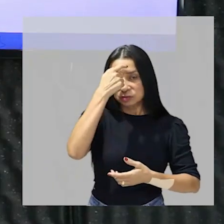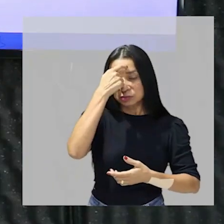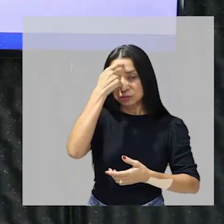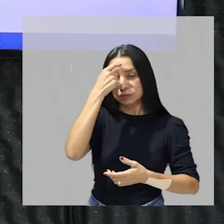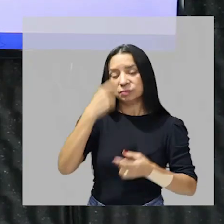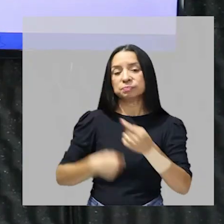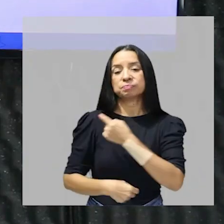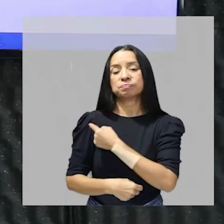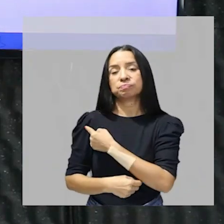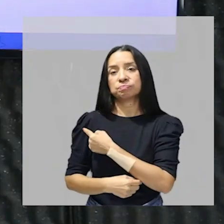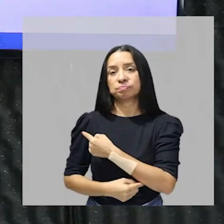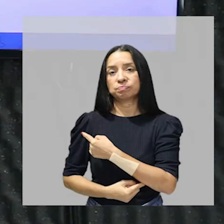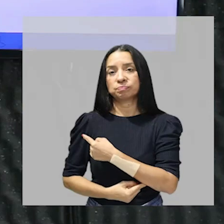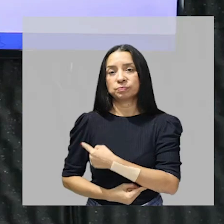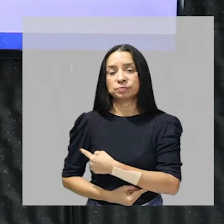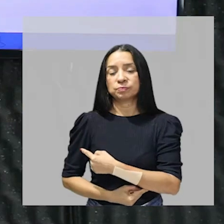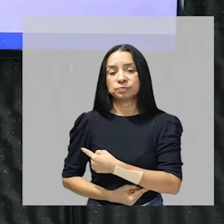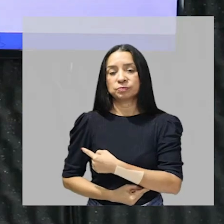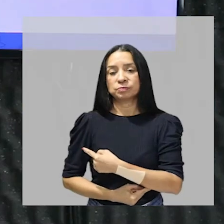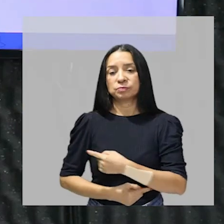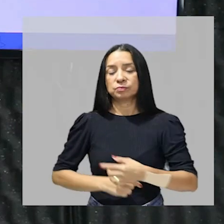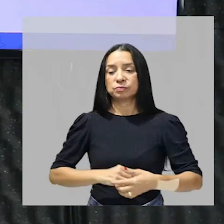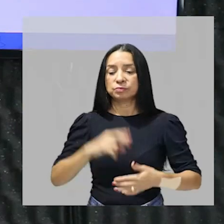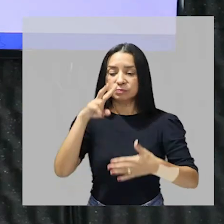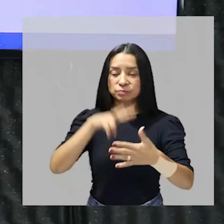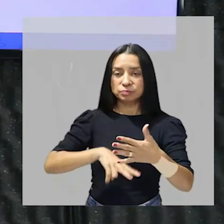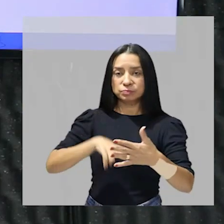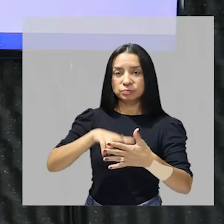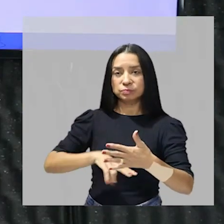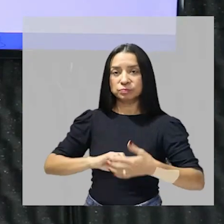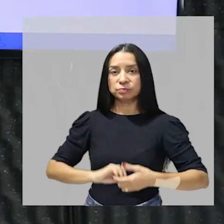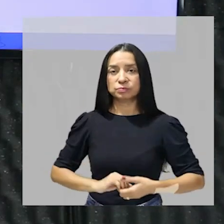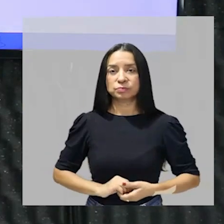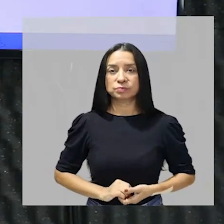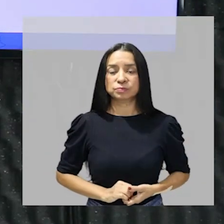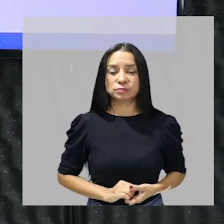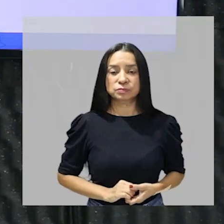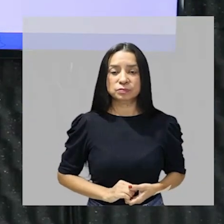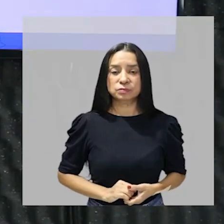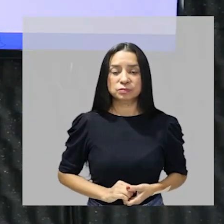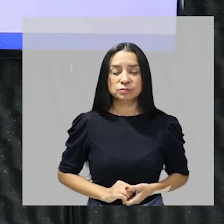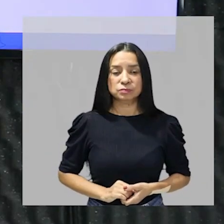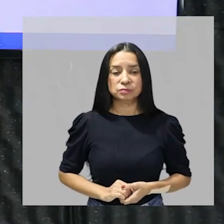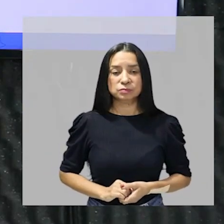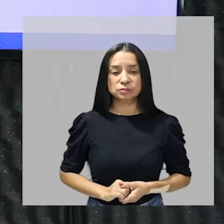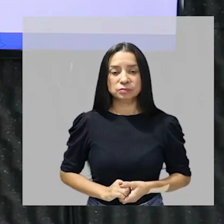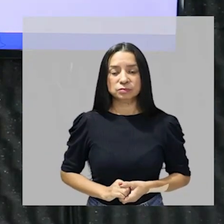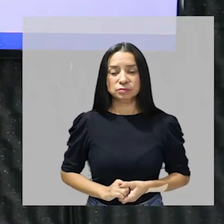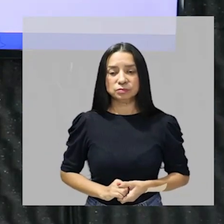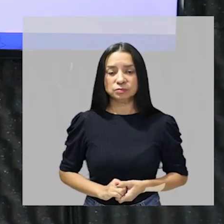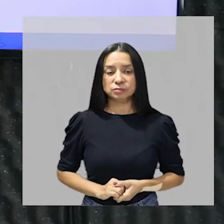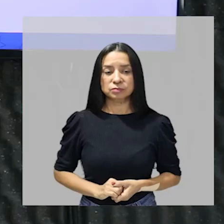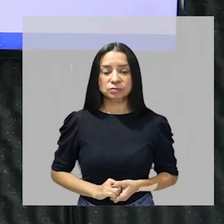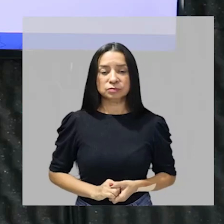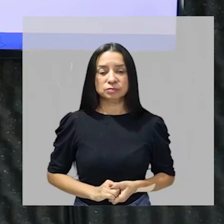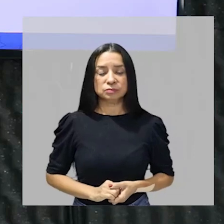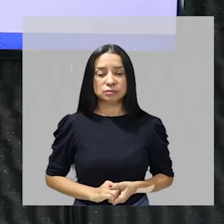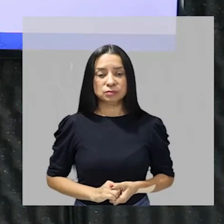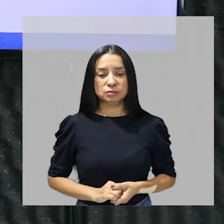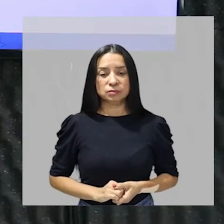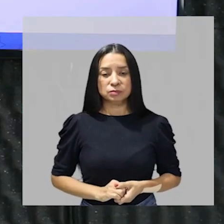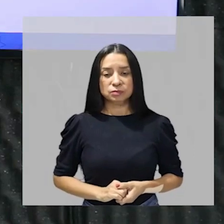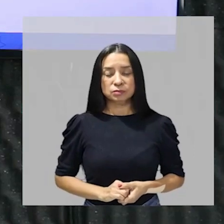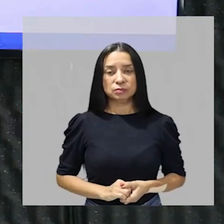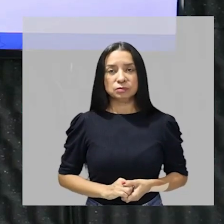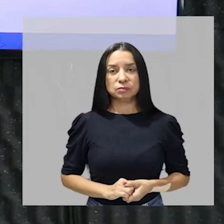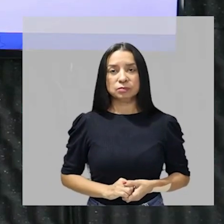suaves e lentos, tal como a recorrência à postura ou a conscientização dos exercícios respiratórios,